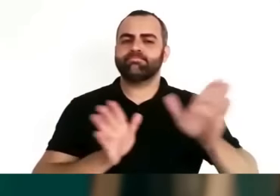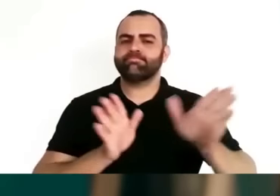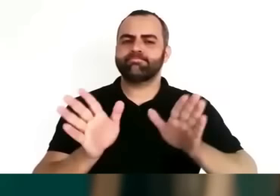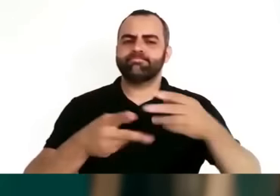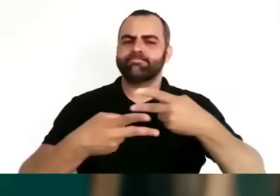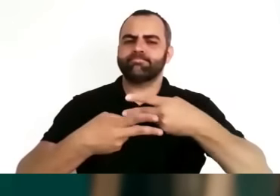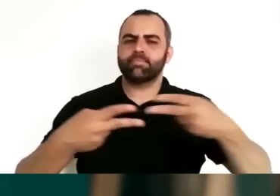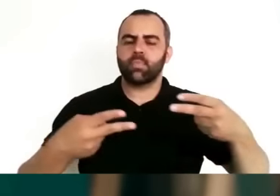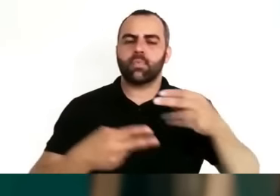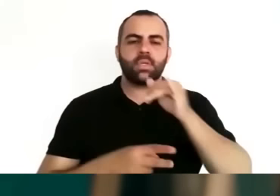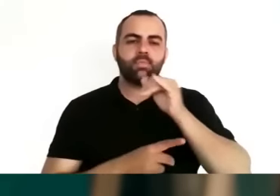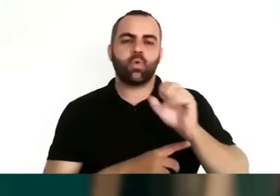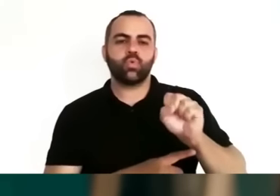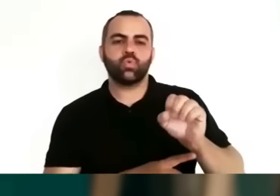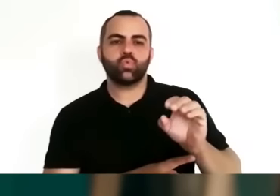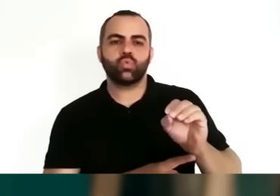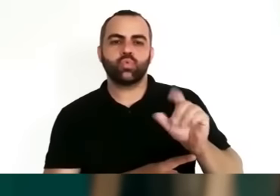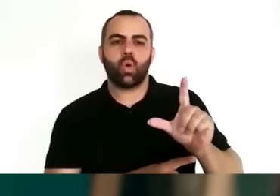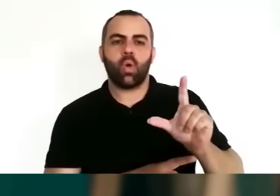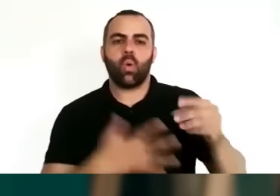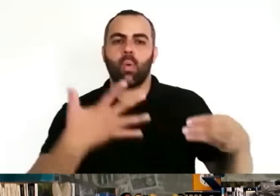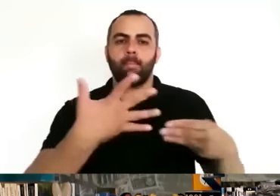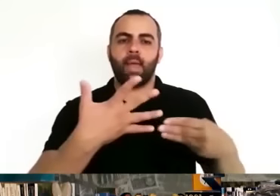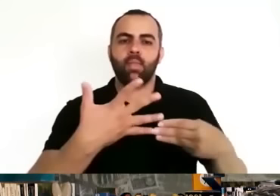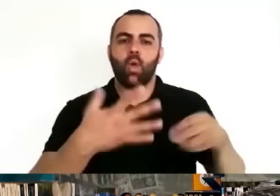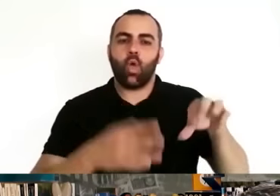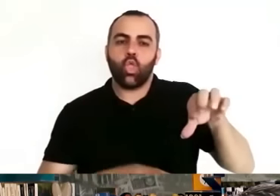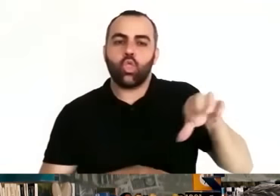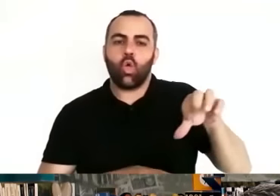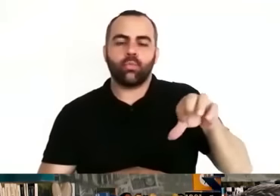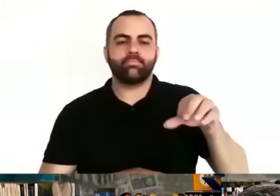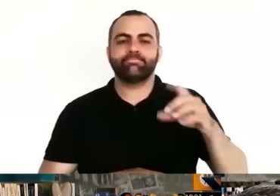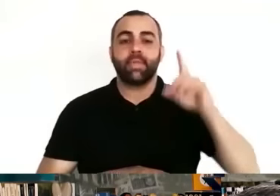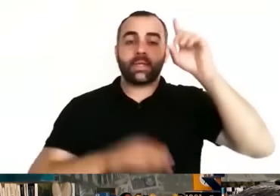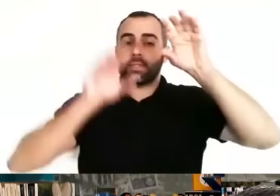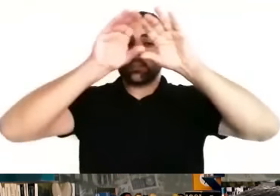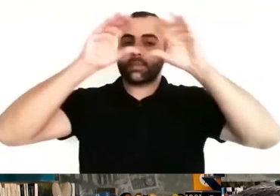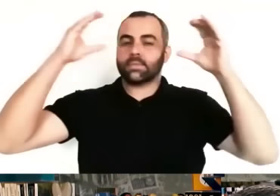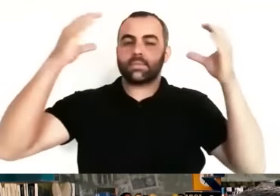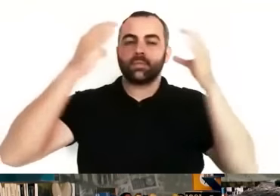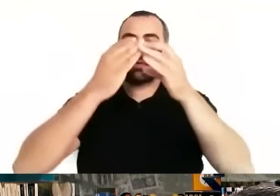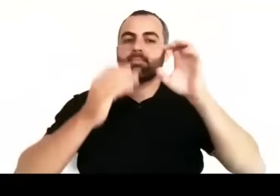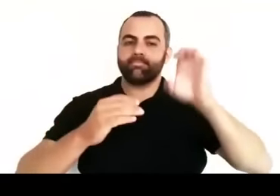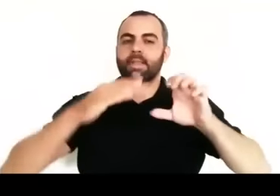né, um Sol menor com nona. Ou seja, o céu é o limite.